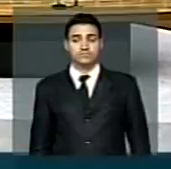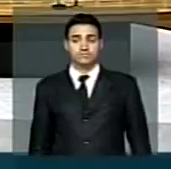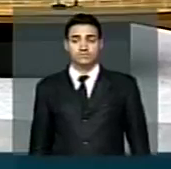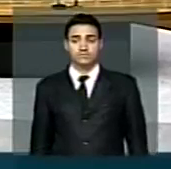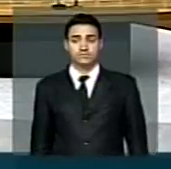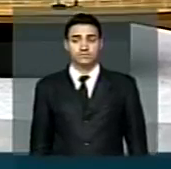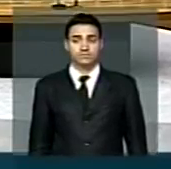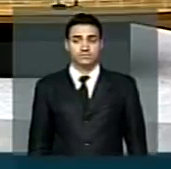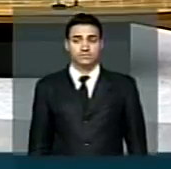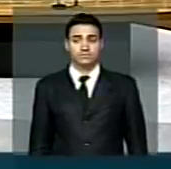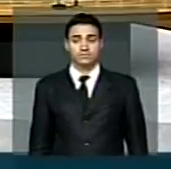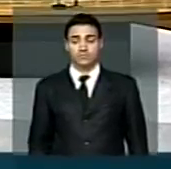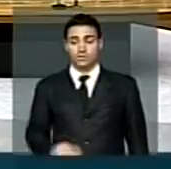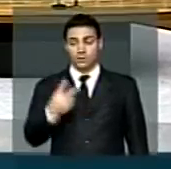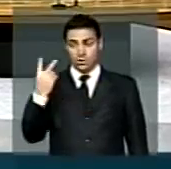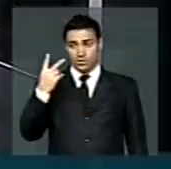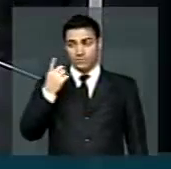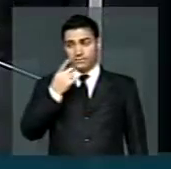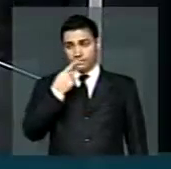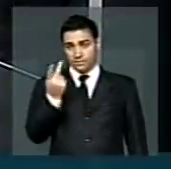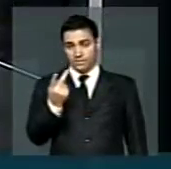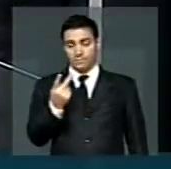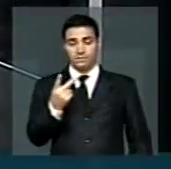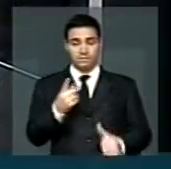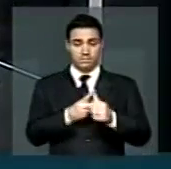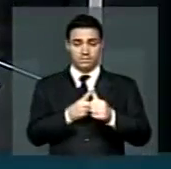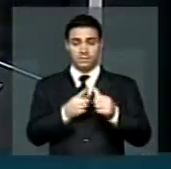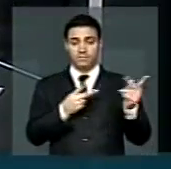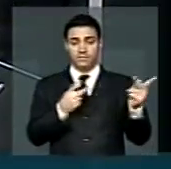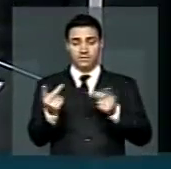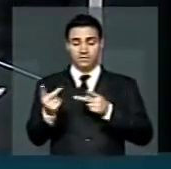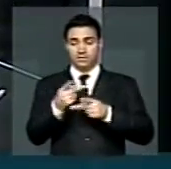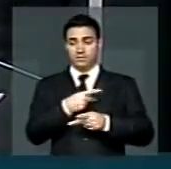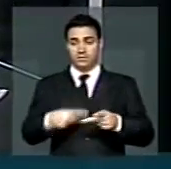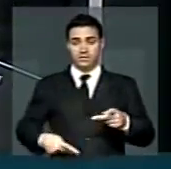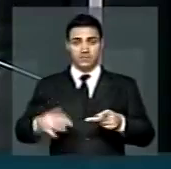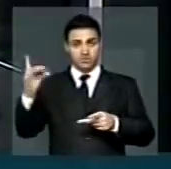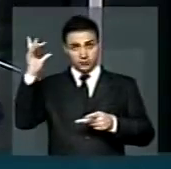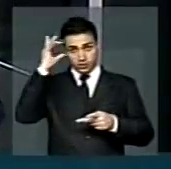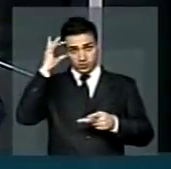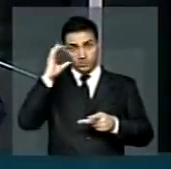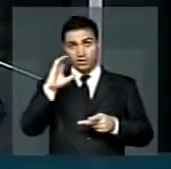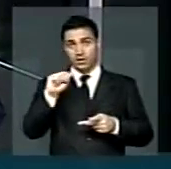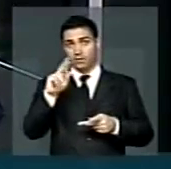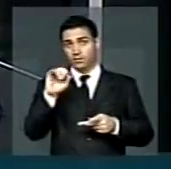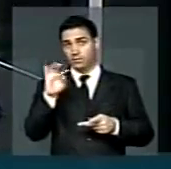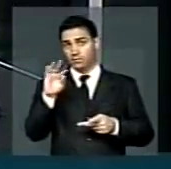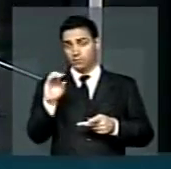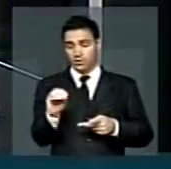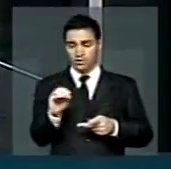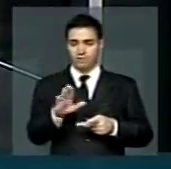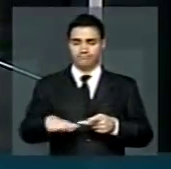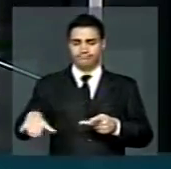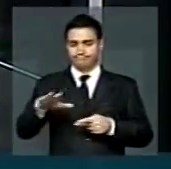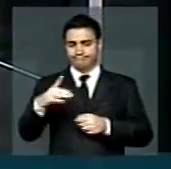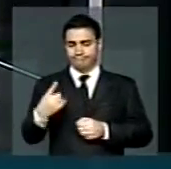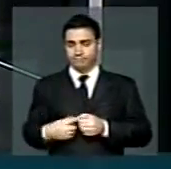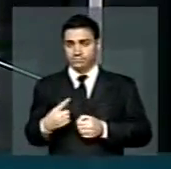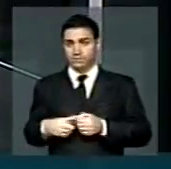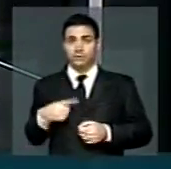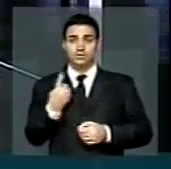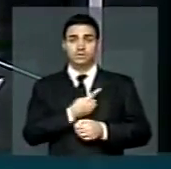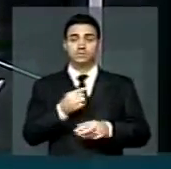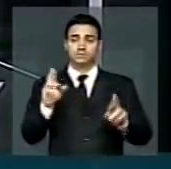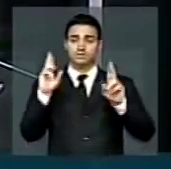Presidente, dois registros. Primeiro, a visita da presidente Dilma Cabrobó, Salgueira Região, e a gente espera